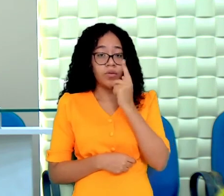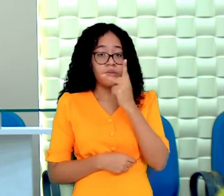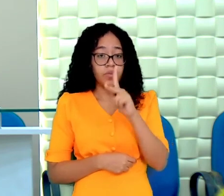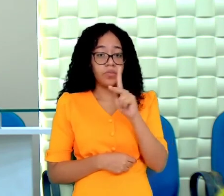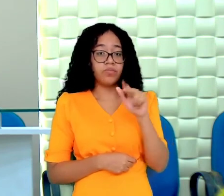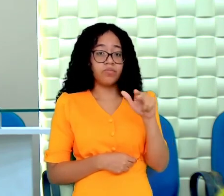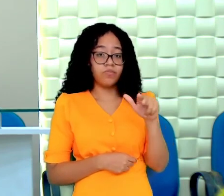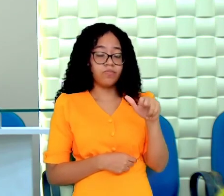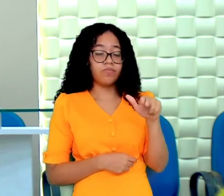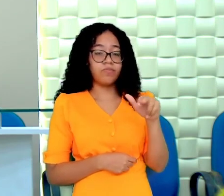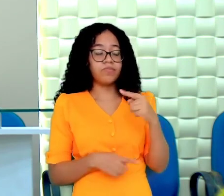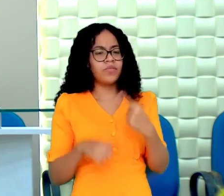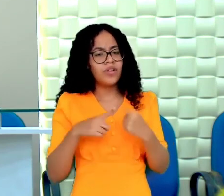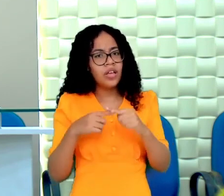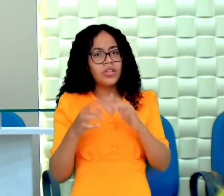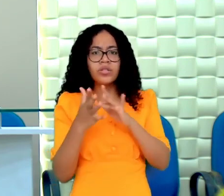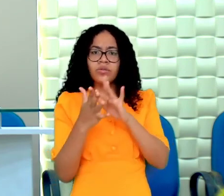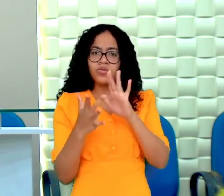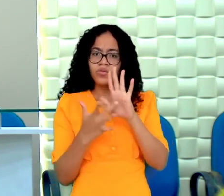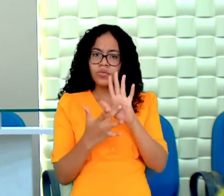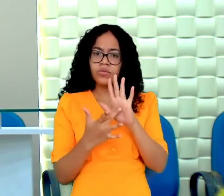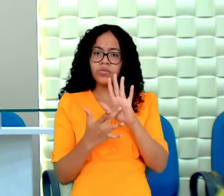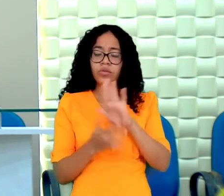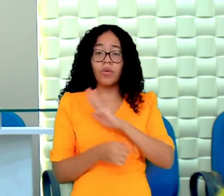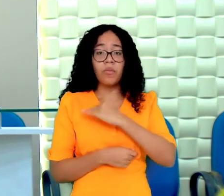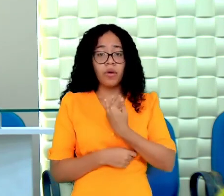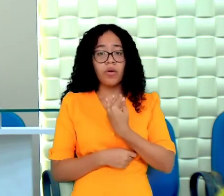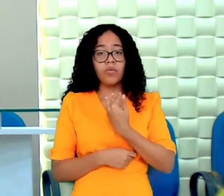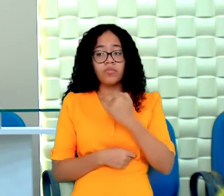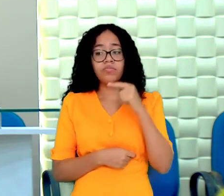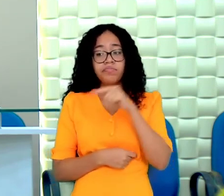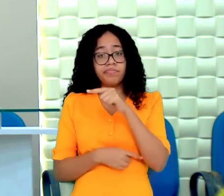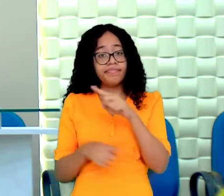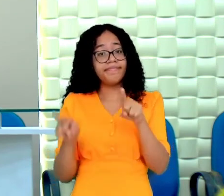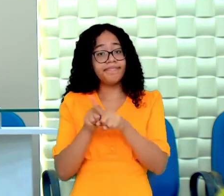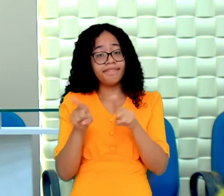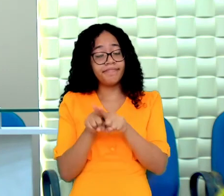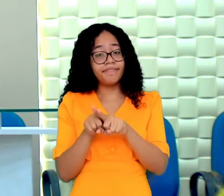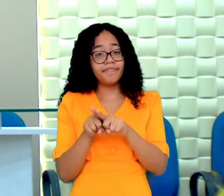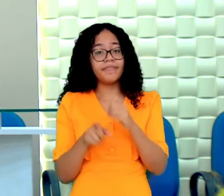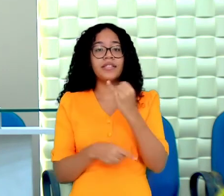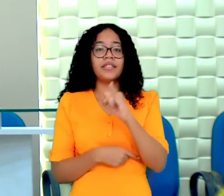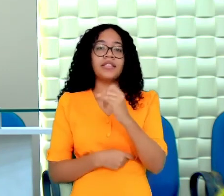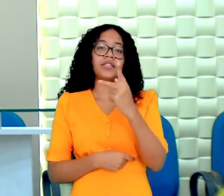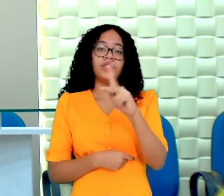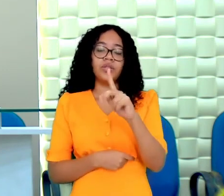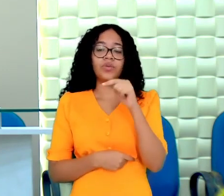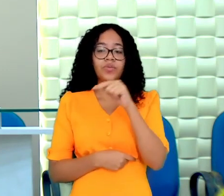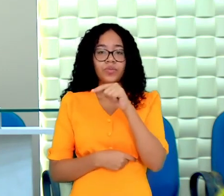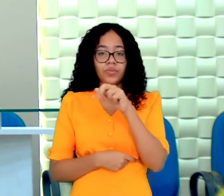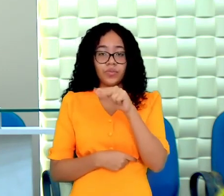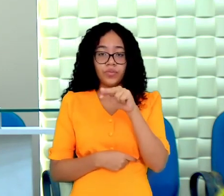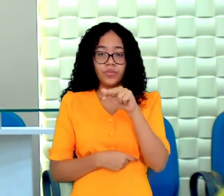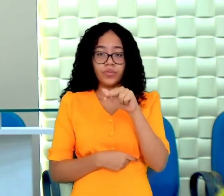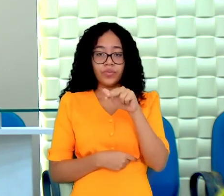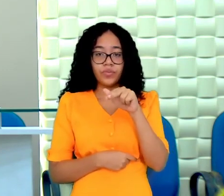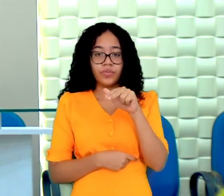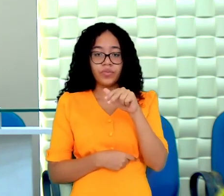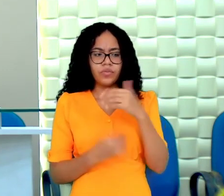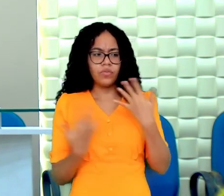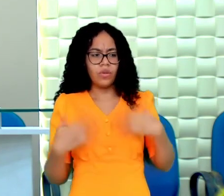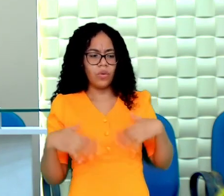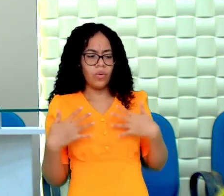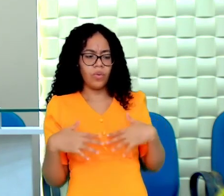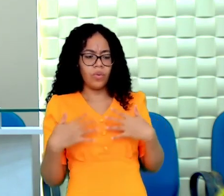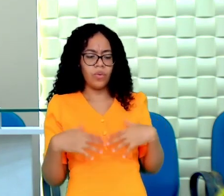irmão, porque Jesus morreu por ele também. Se o seu irmão está se escandalizando com algo que você está